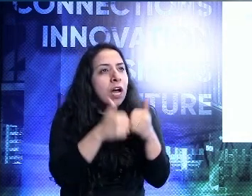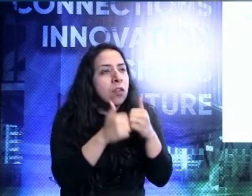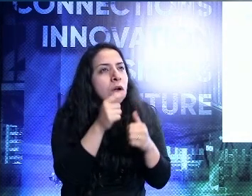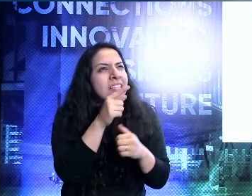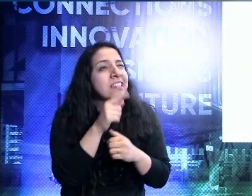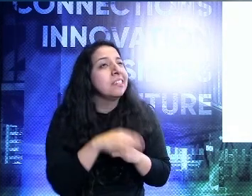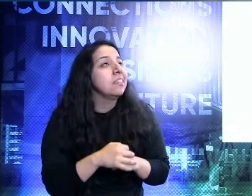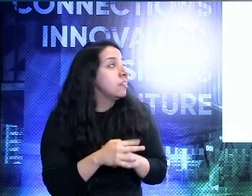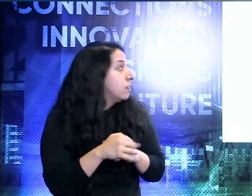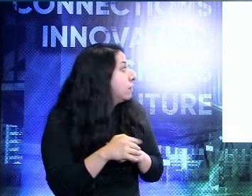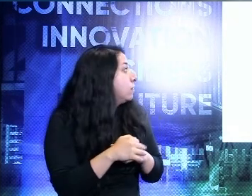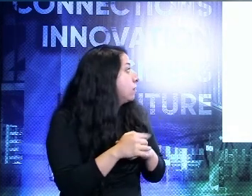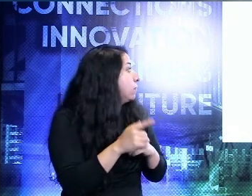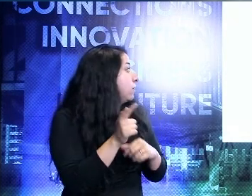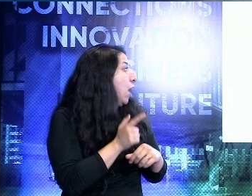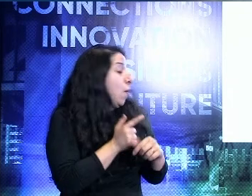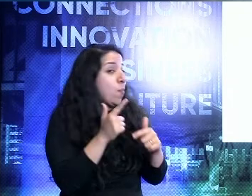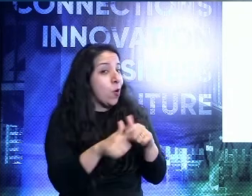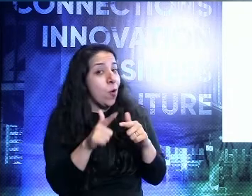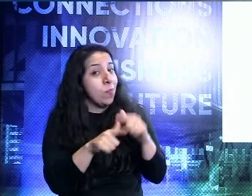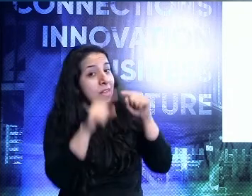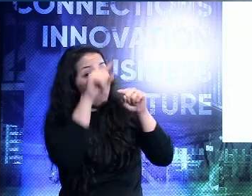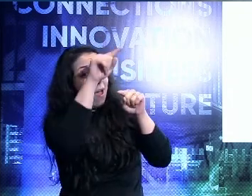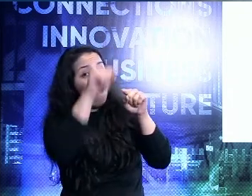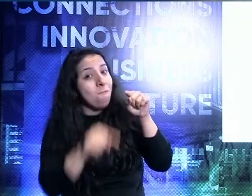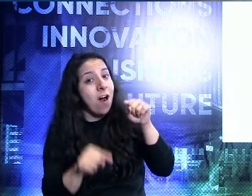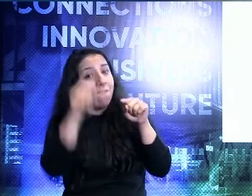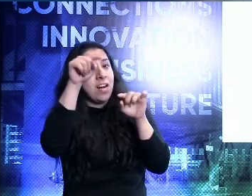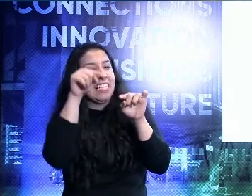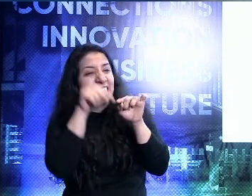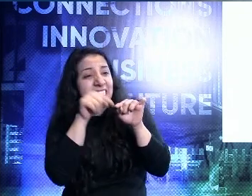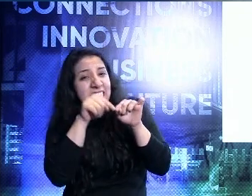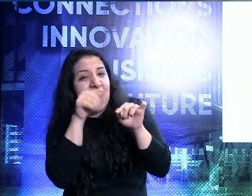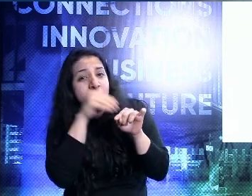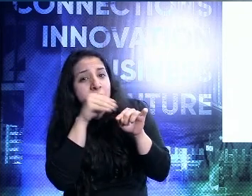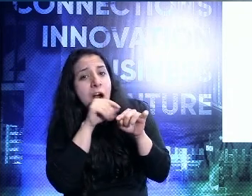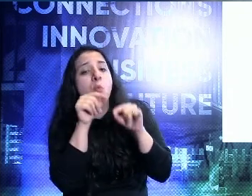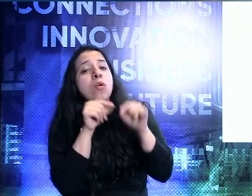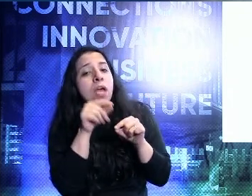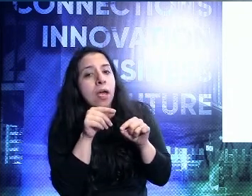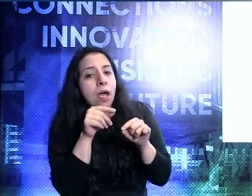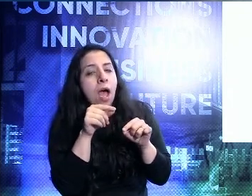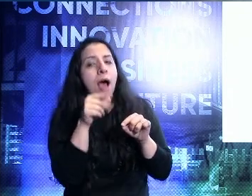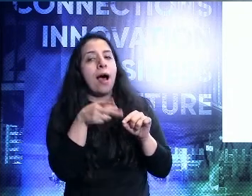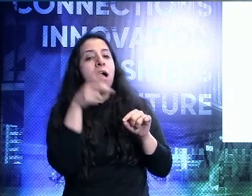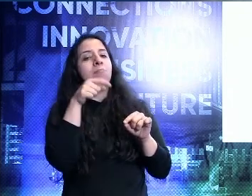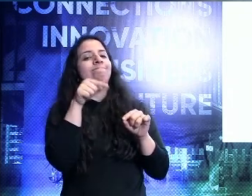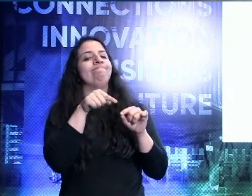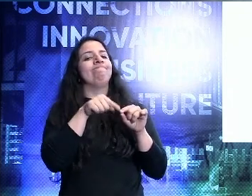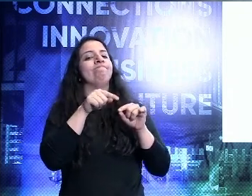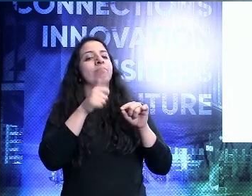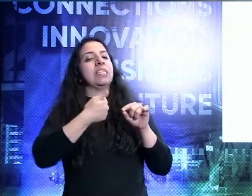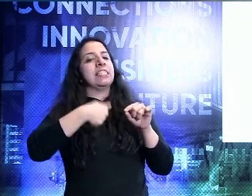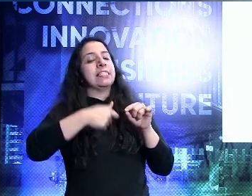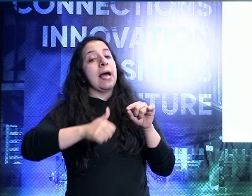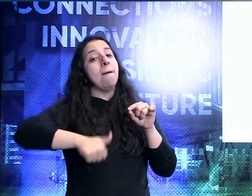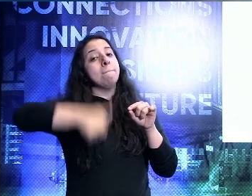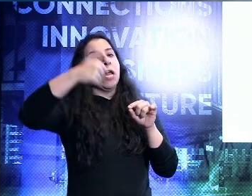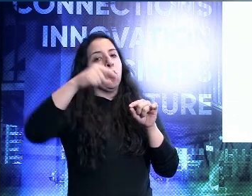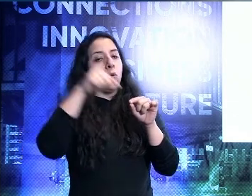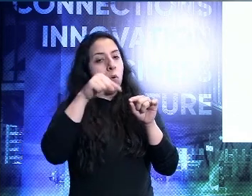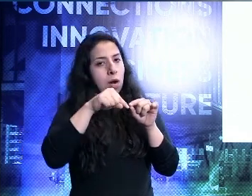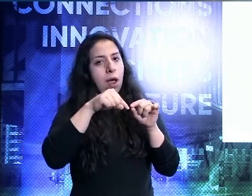onde evoluir. Em seguida, para onde eu vou? Spread também. Você consegue fazer simulação, e